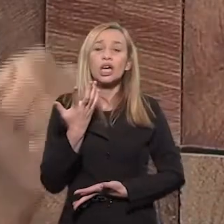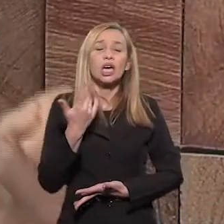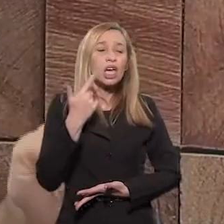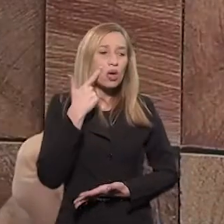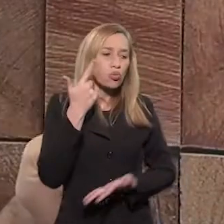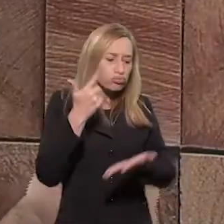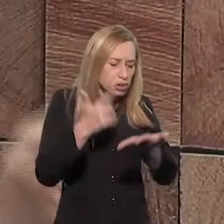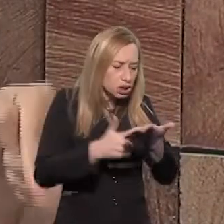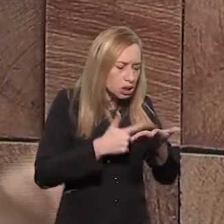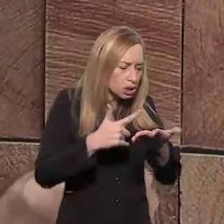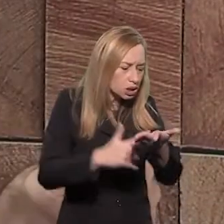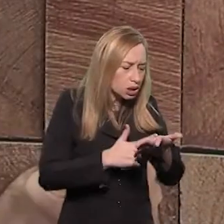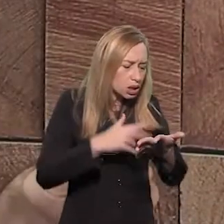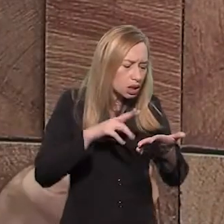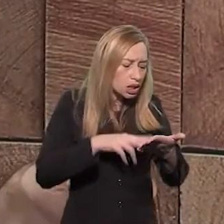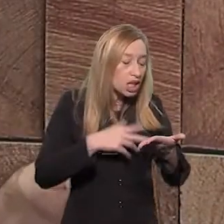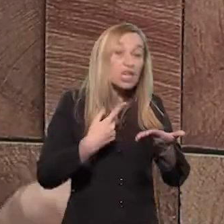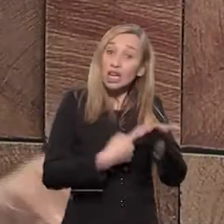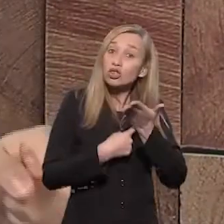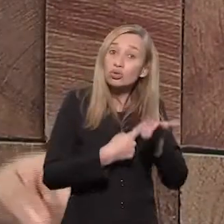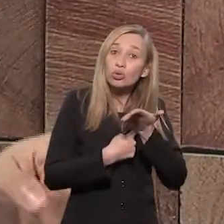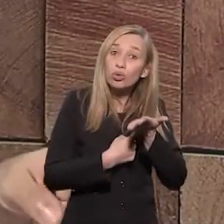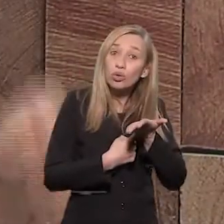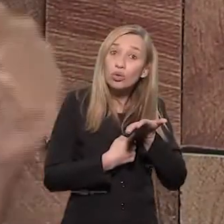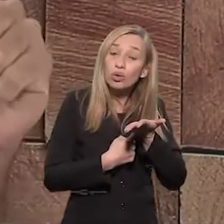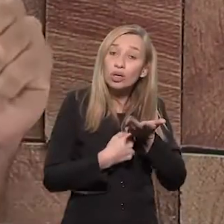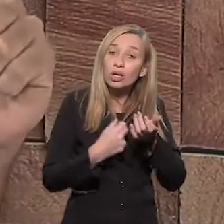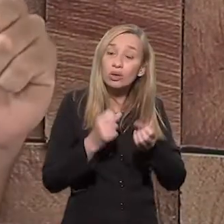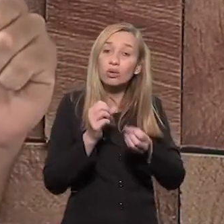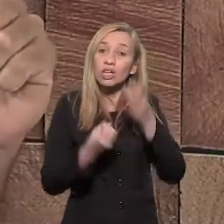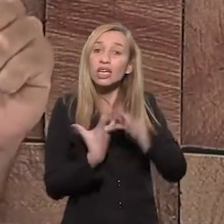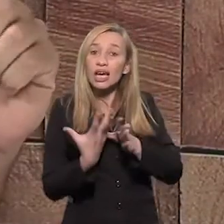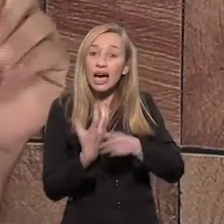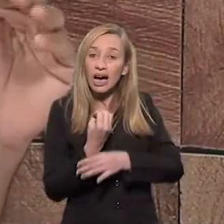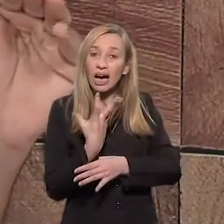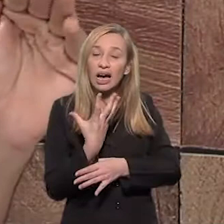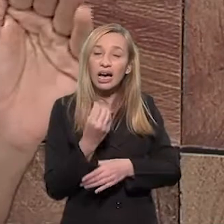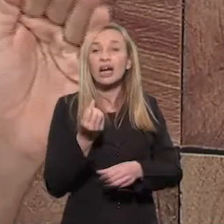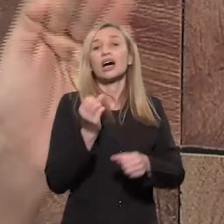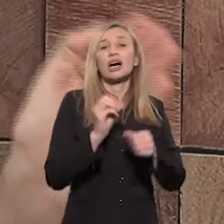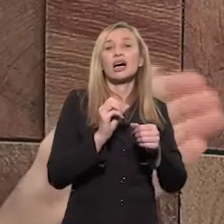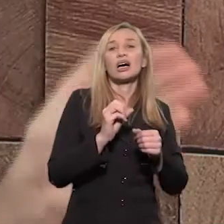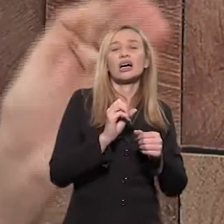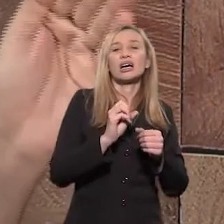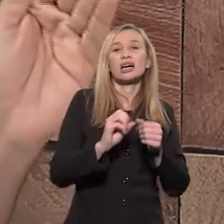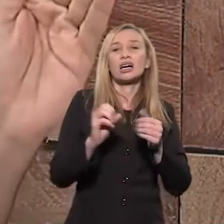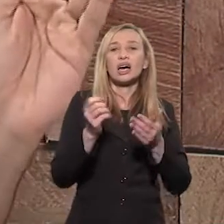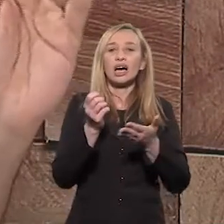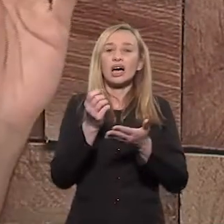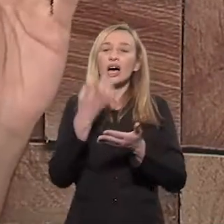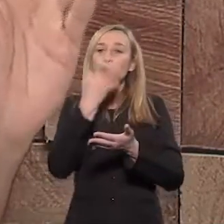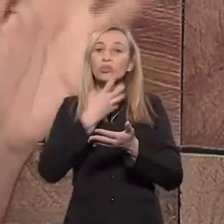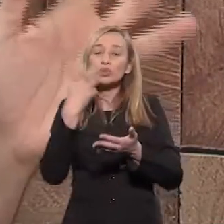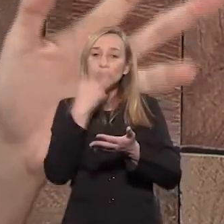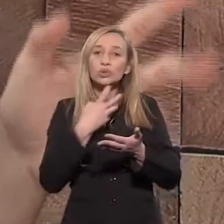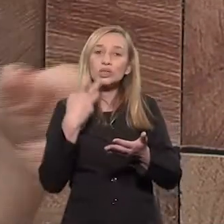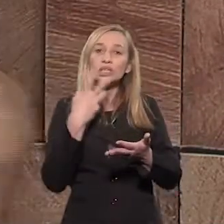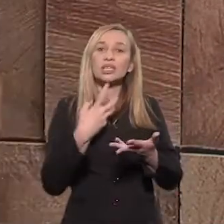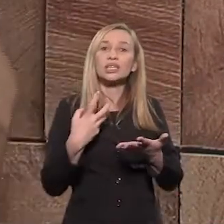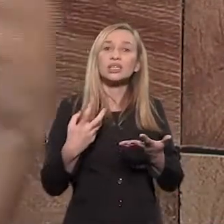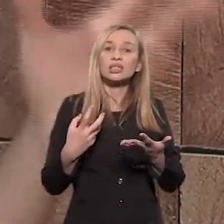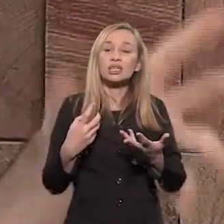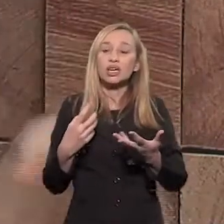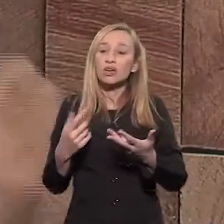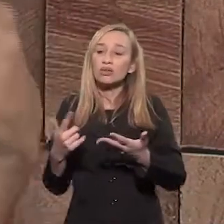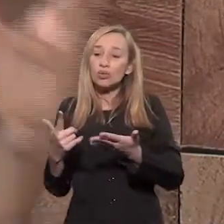assim. Eu li esse livro e esse livro ajudou muito a fazer o De Ponta a Ponta. Ele foi um livro que me deu